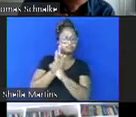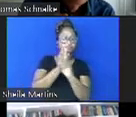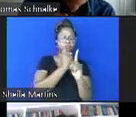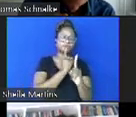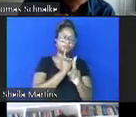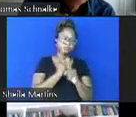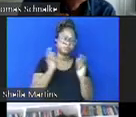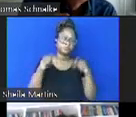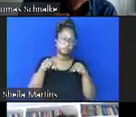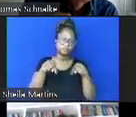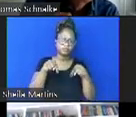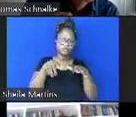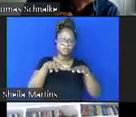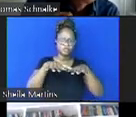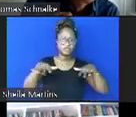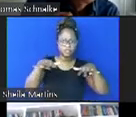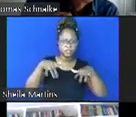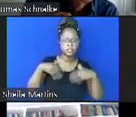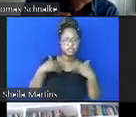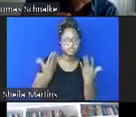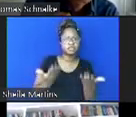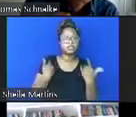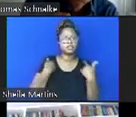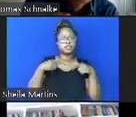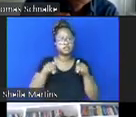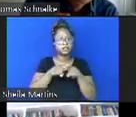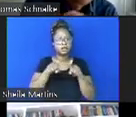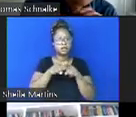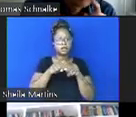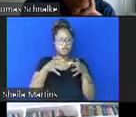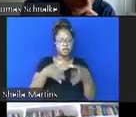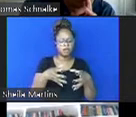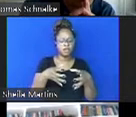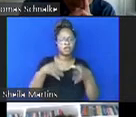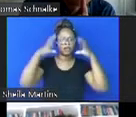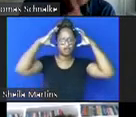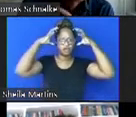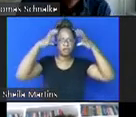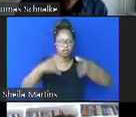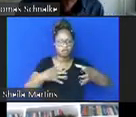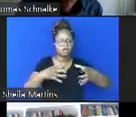área doente e da área saudável do